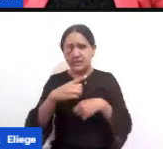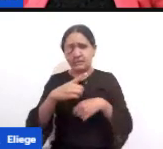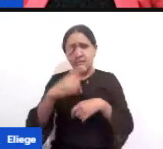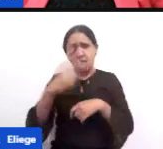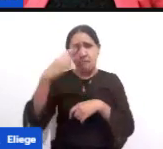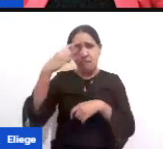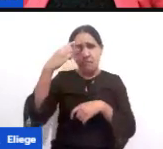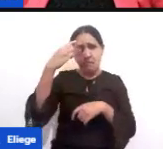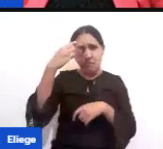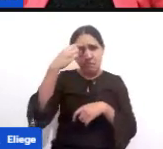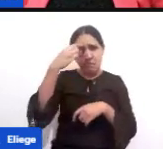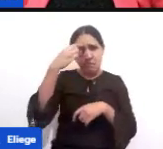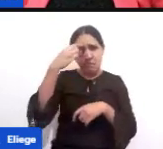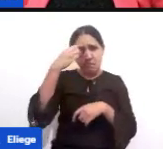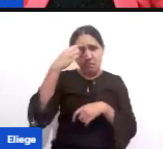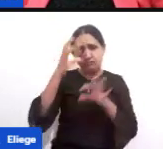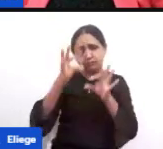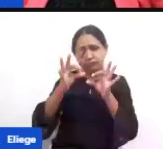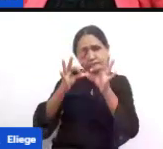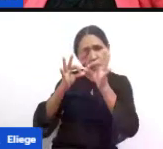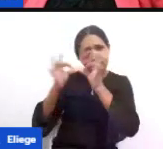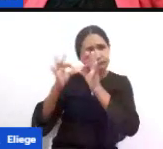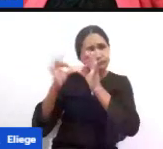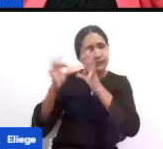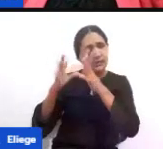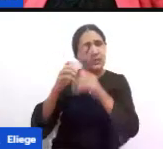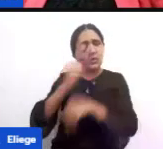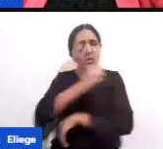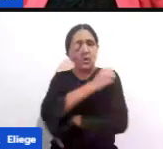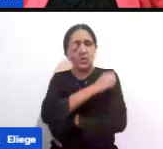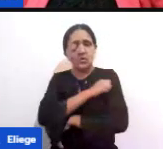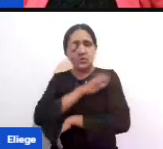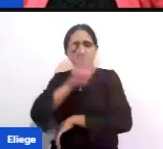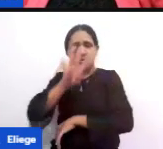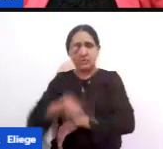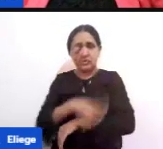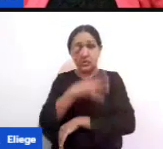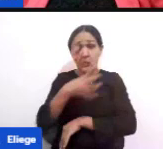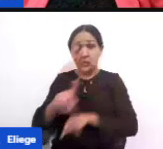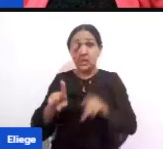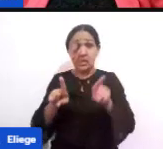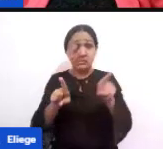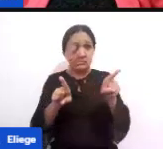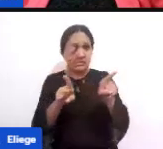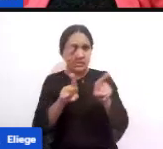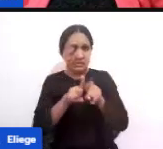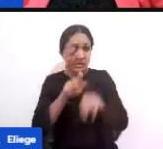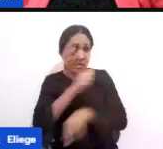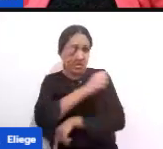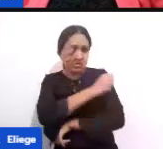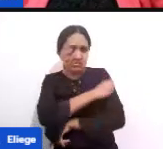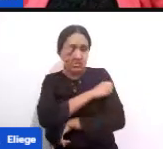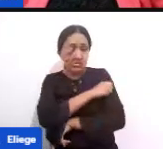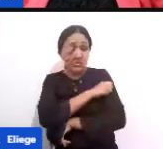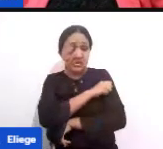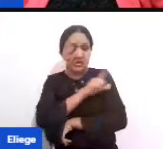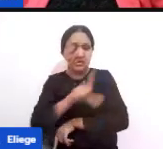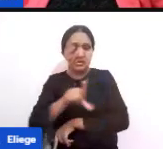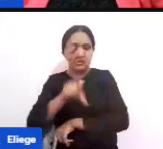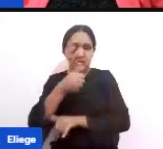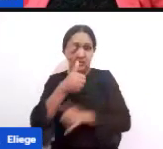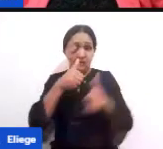os alunos escalonados, né? E os alunos que optaram mesmo ficar em casa,